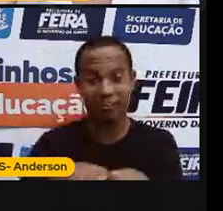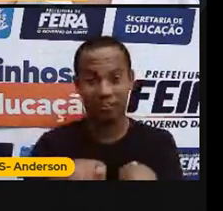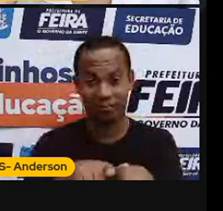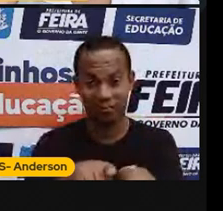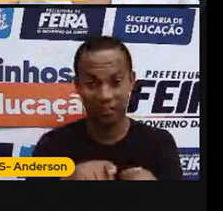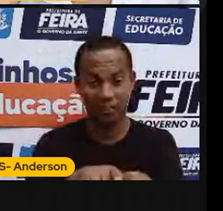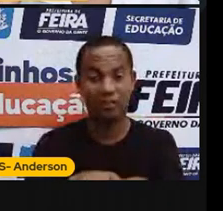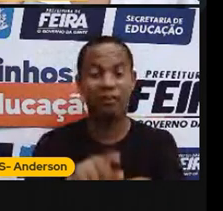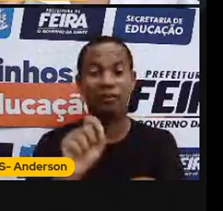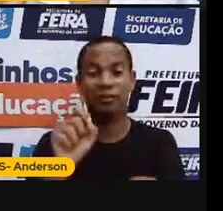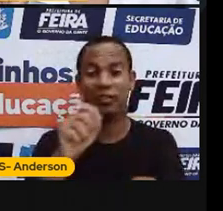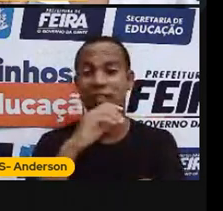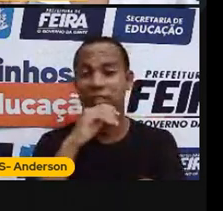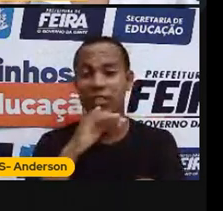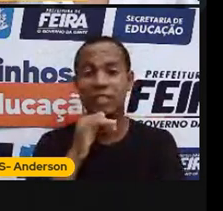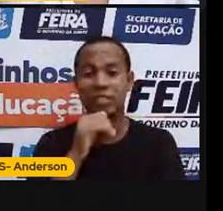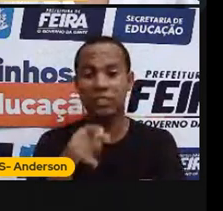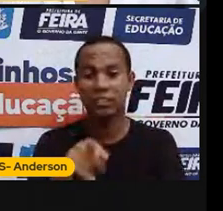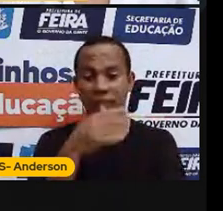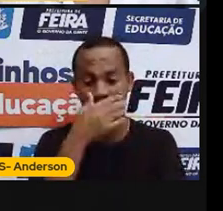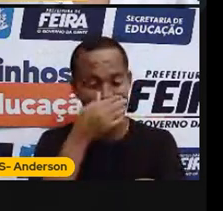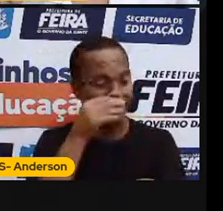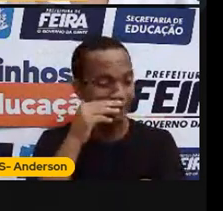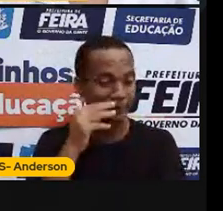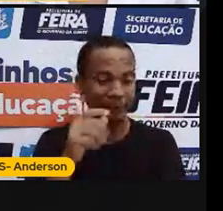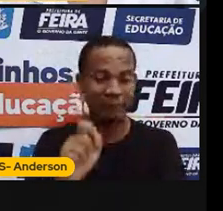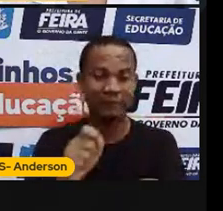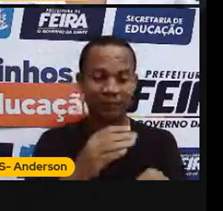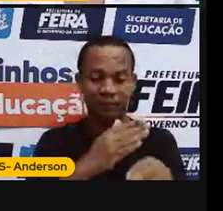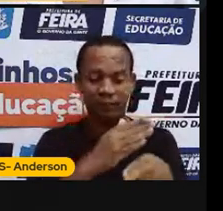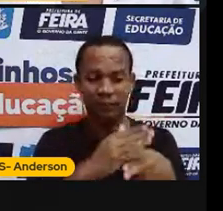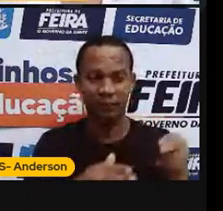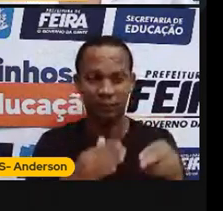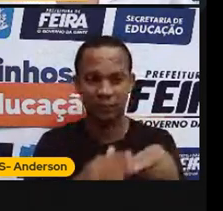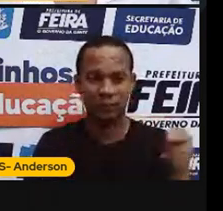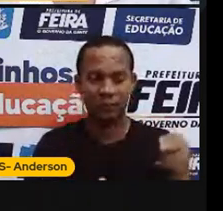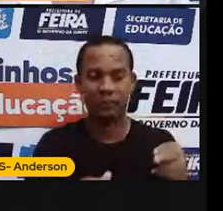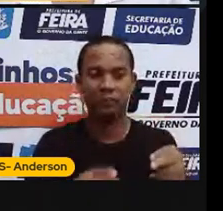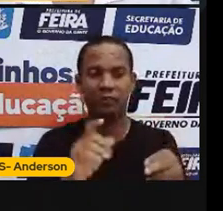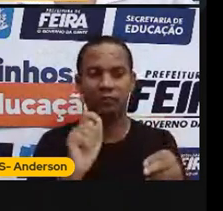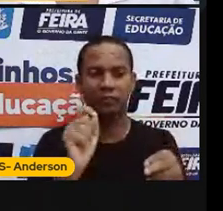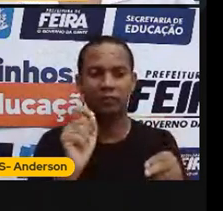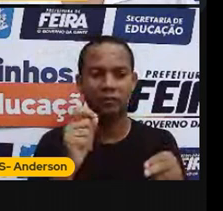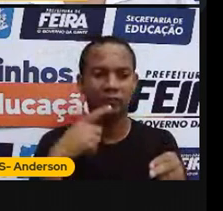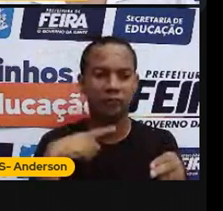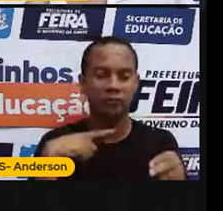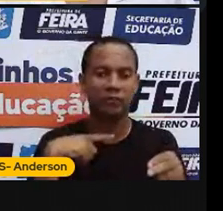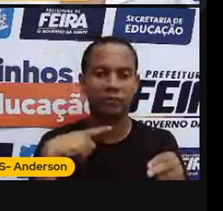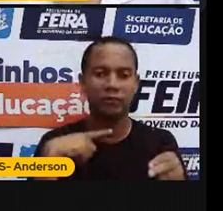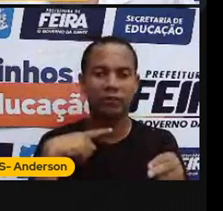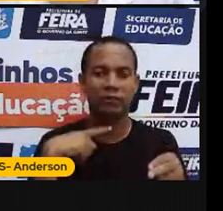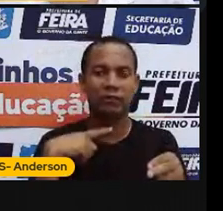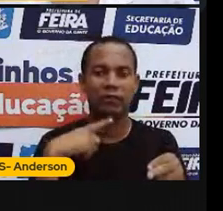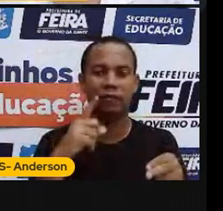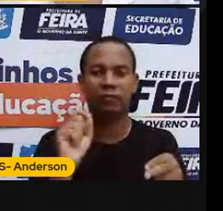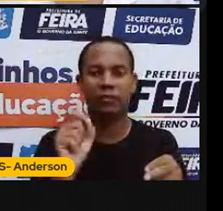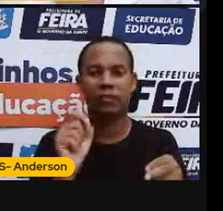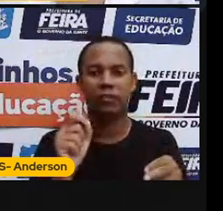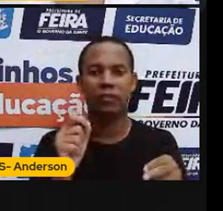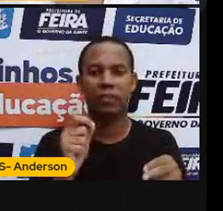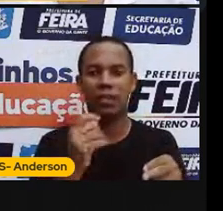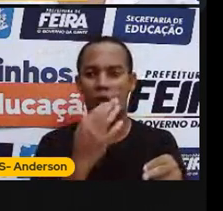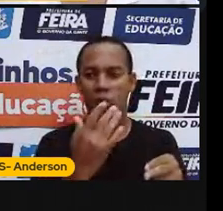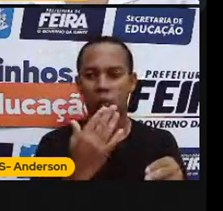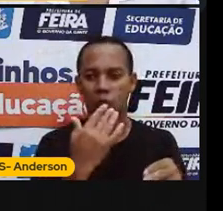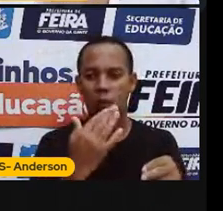jenipapo, quando ele tá verde, você corta ele, o pessoal que tem pé de jenipapo próximo, geralmente o pessoal da zona rural,